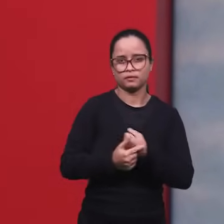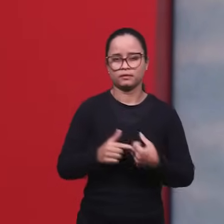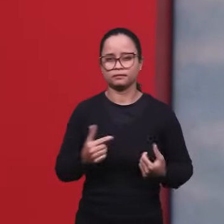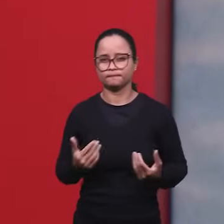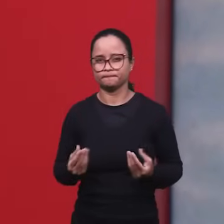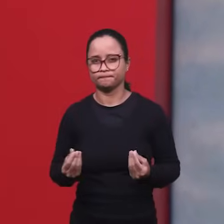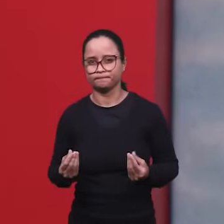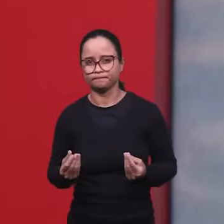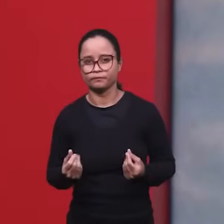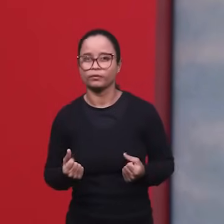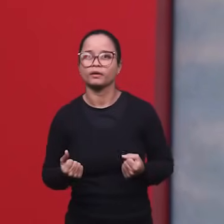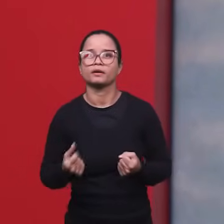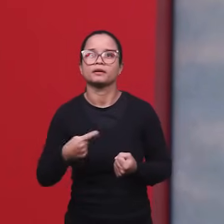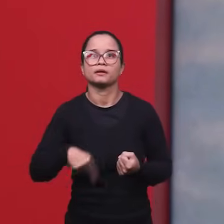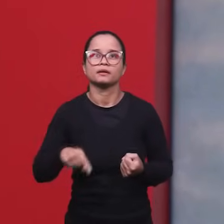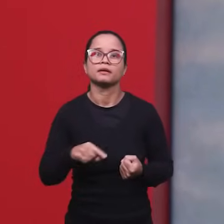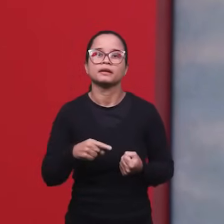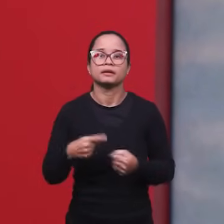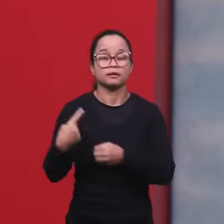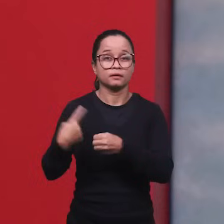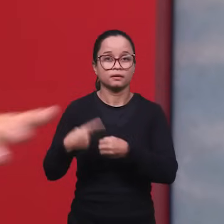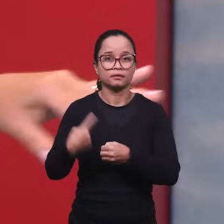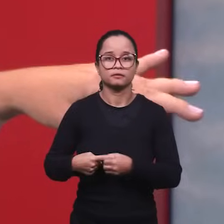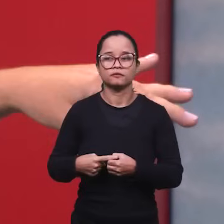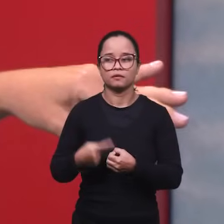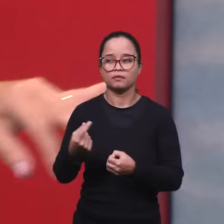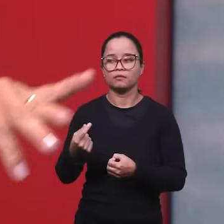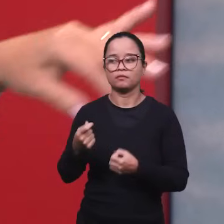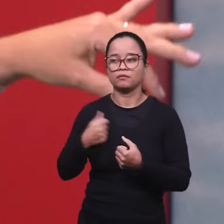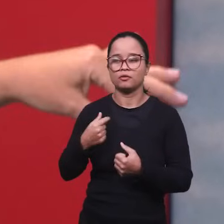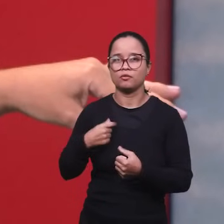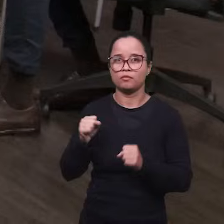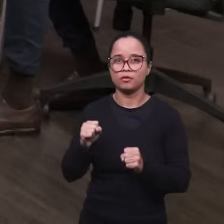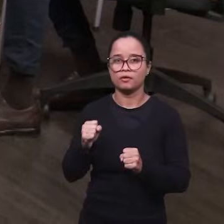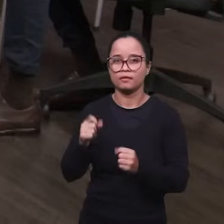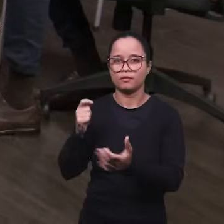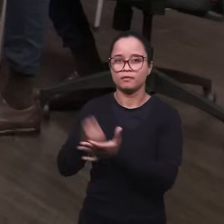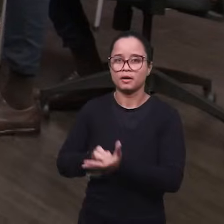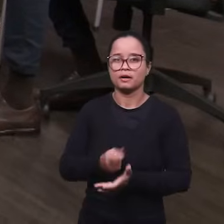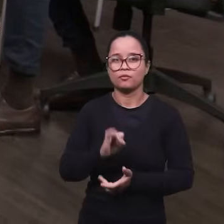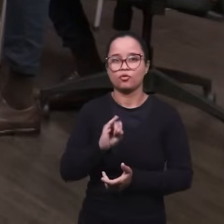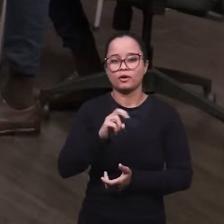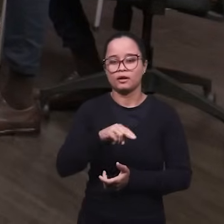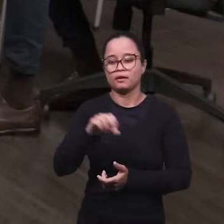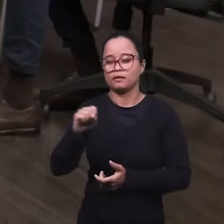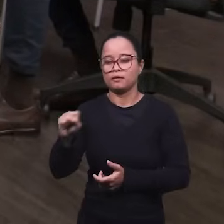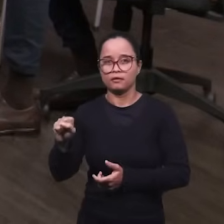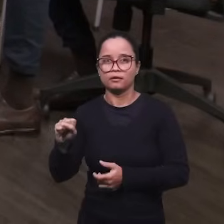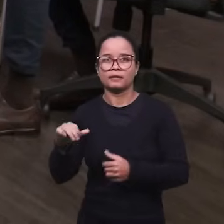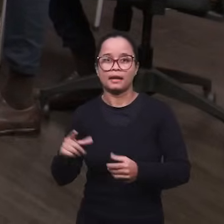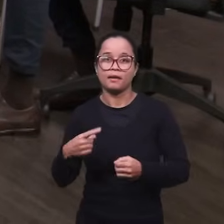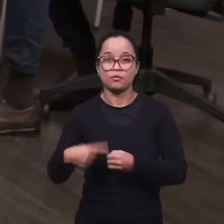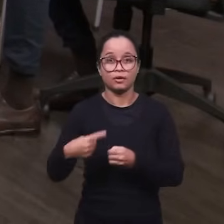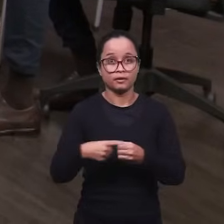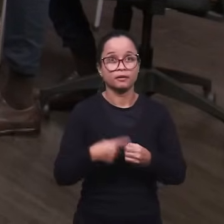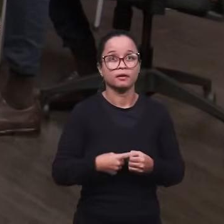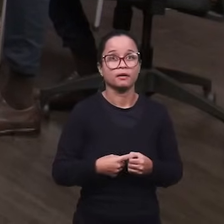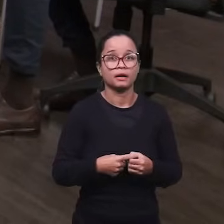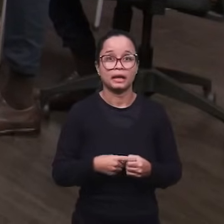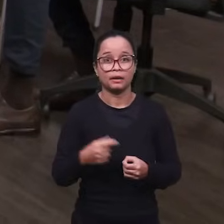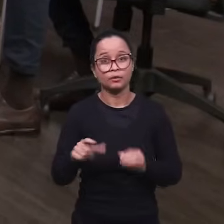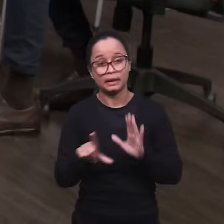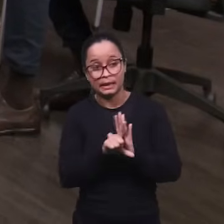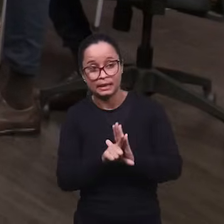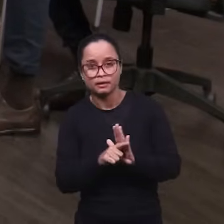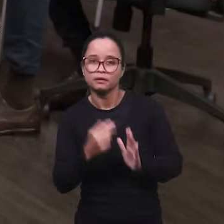e nesse município, por exemplo, eu posso contribuir para o INSS? Porque tem município que veda, tem legislação